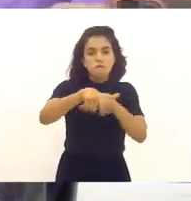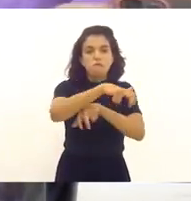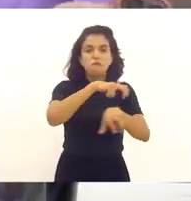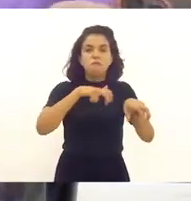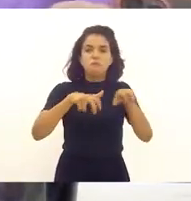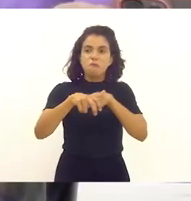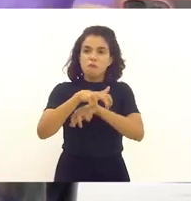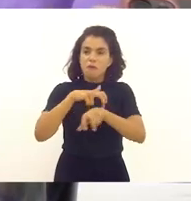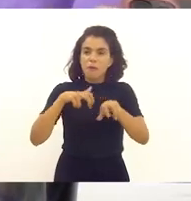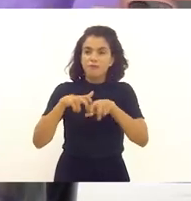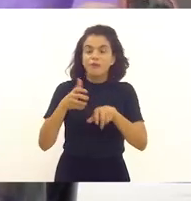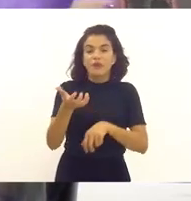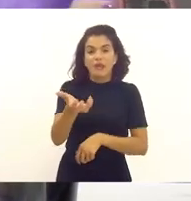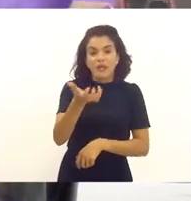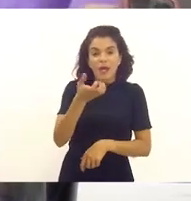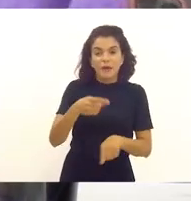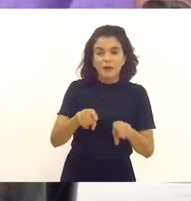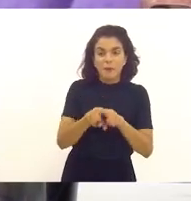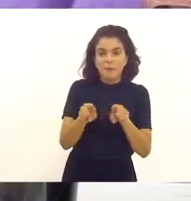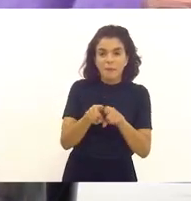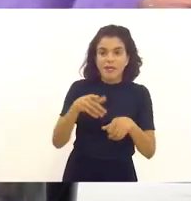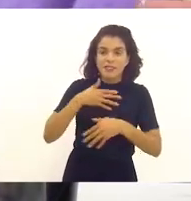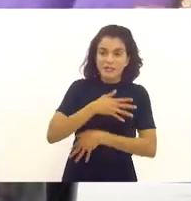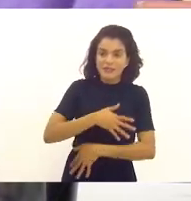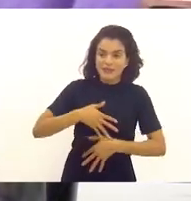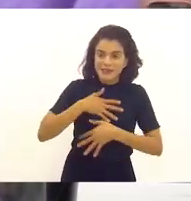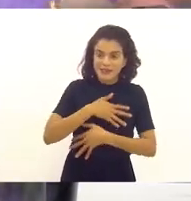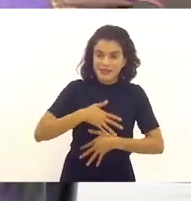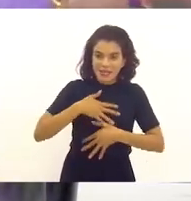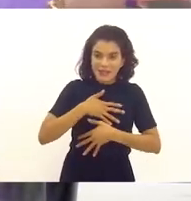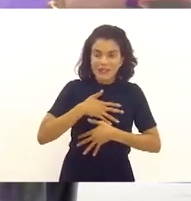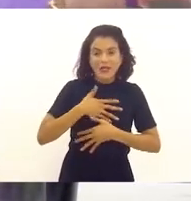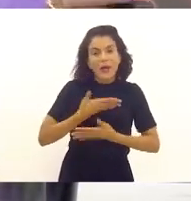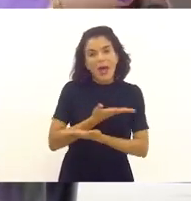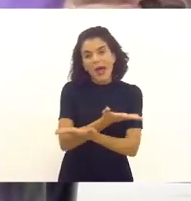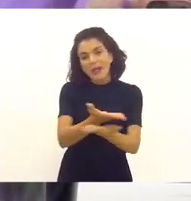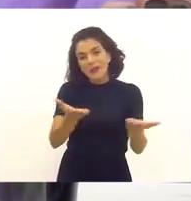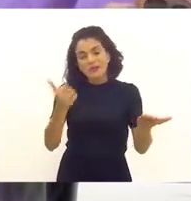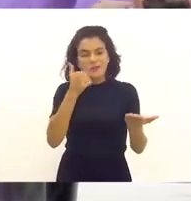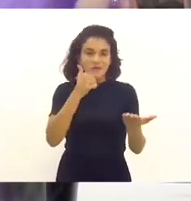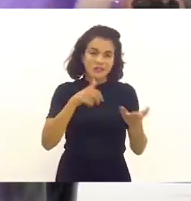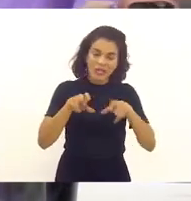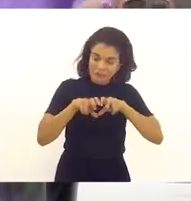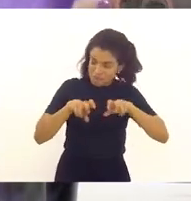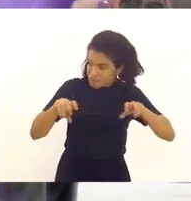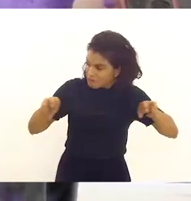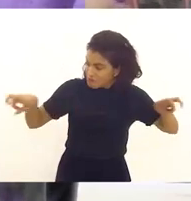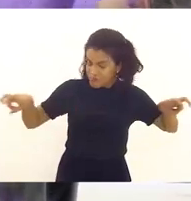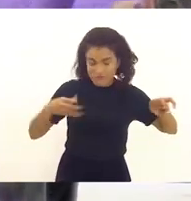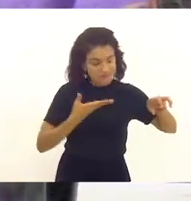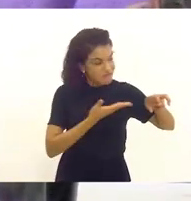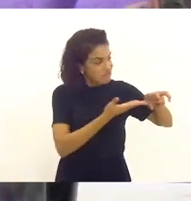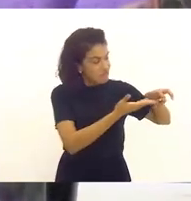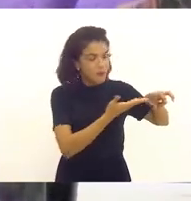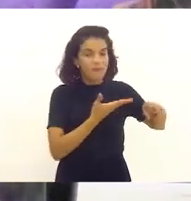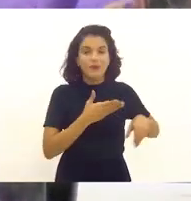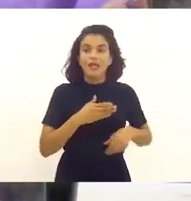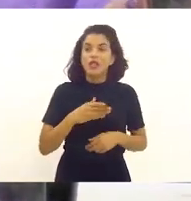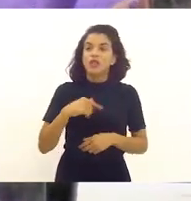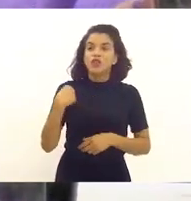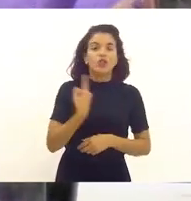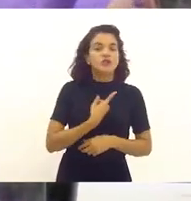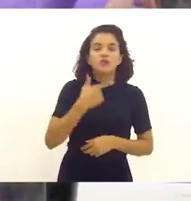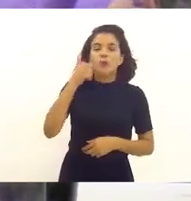aos equipamentos queria também fazer uma saudação a todas as mulheres da mesa porque antes de autoridade somos